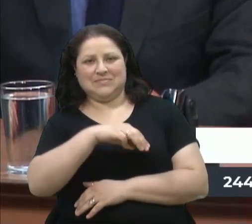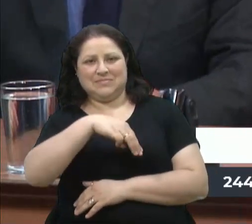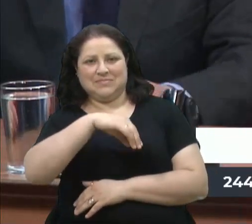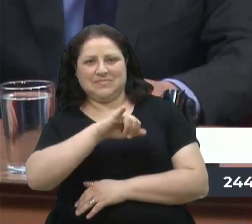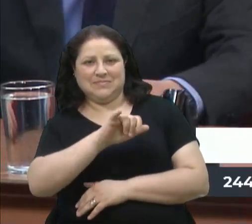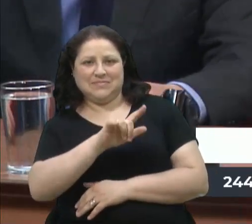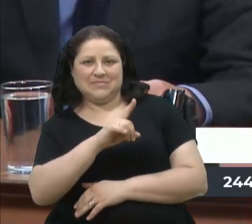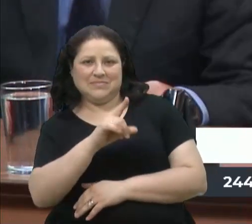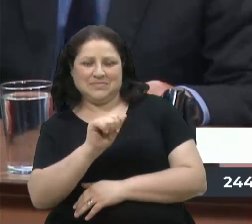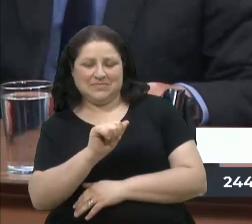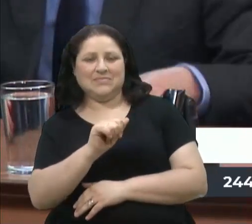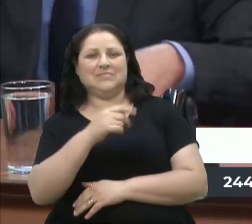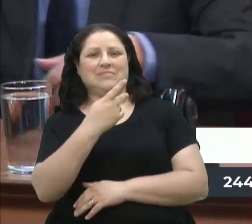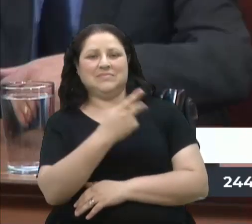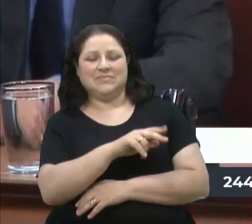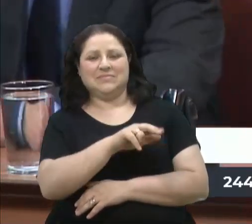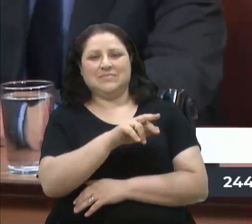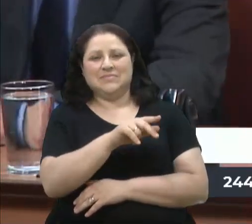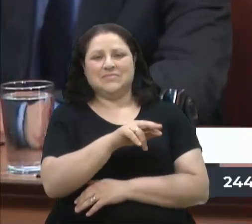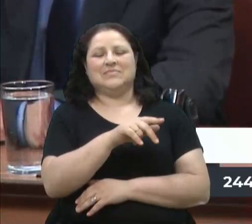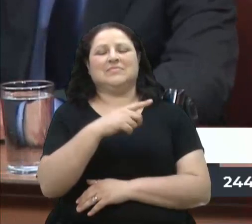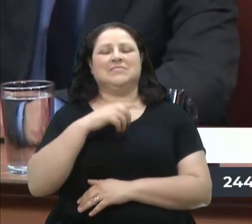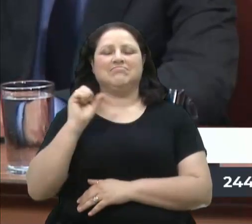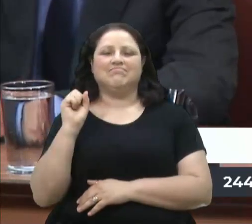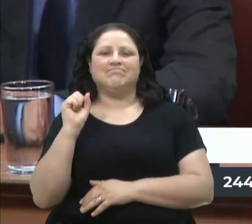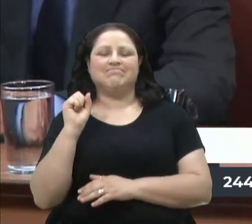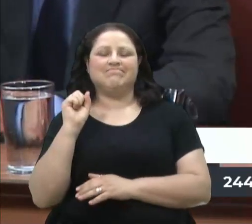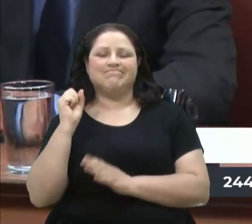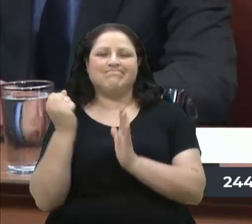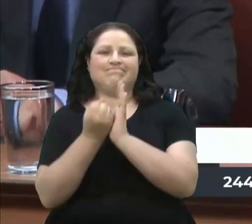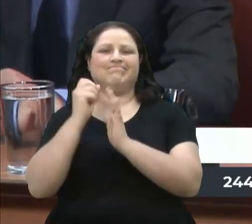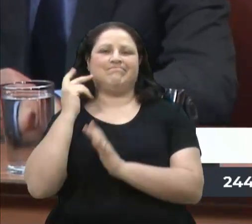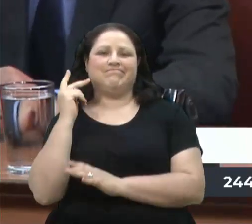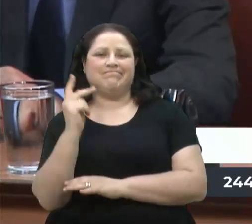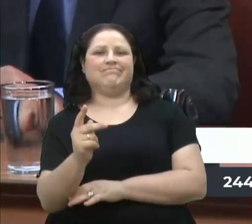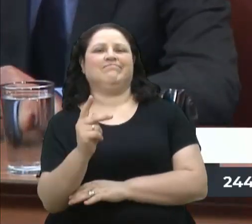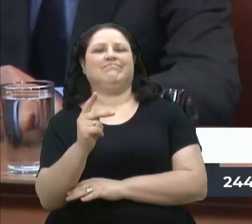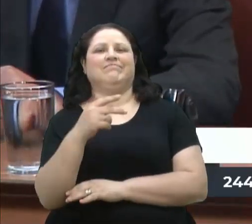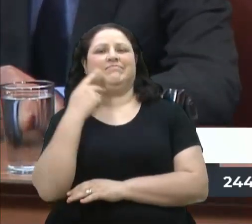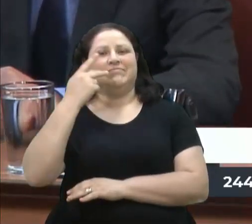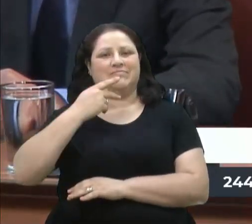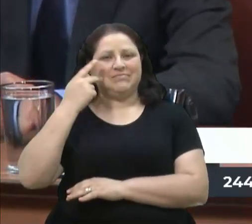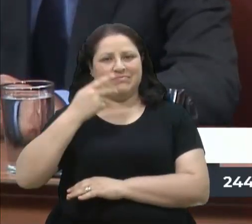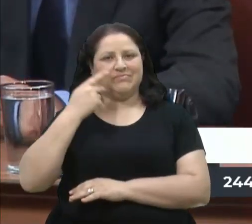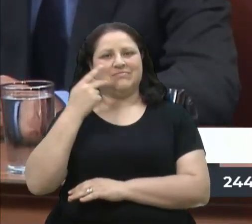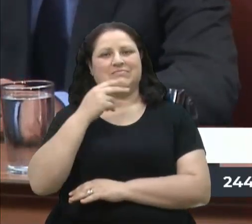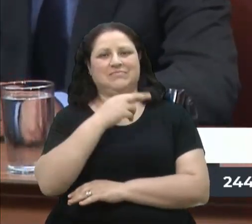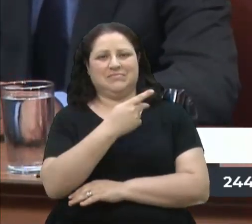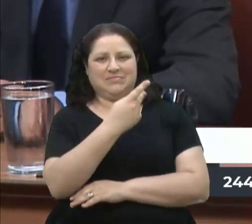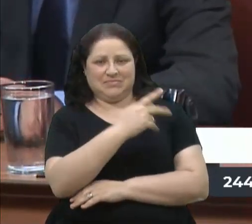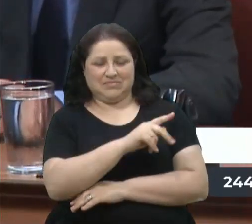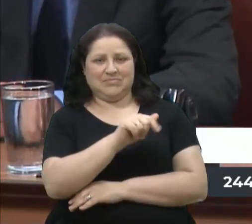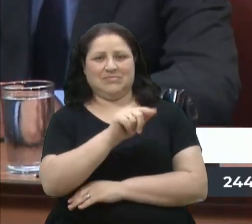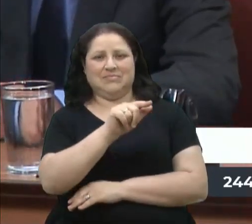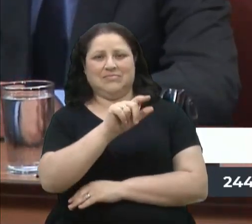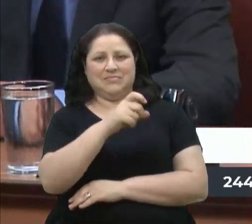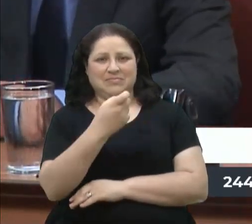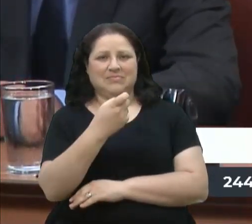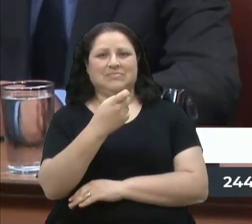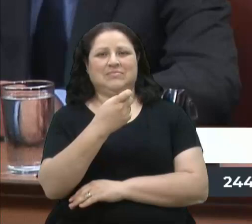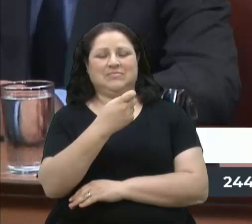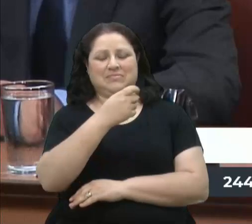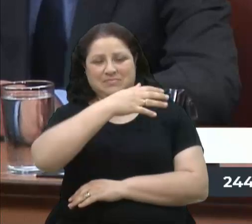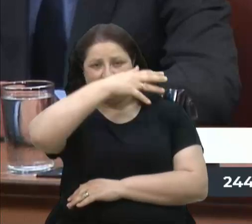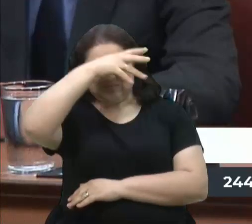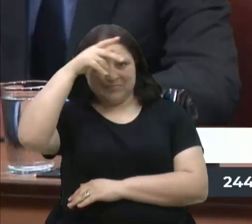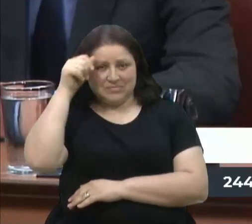foi por 2 vezes prefeito, tem uma história, a família dela na política de Jaquirana, prefeito pelo PDT. Então, quero saudar